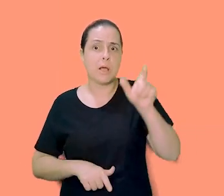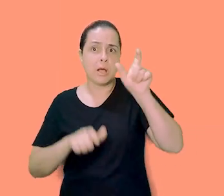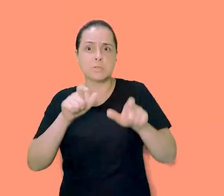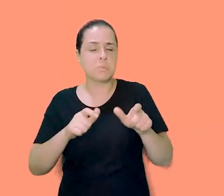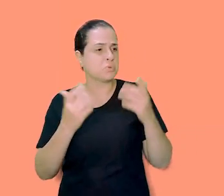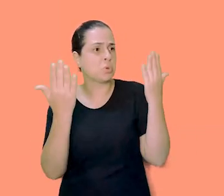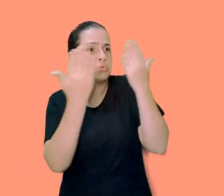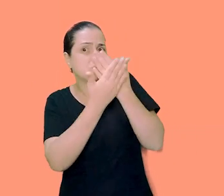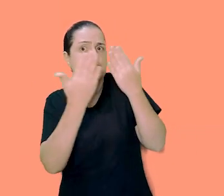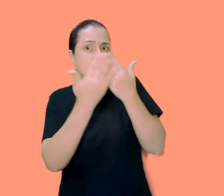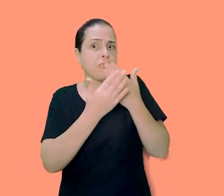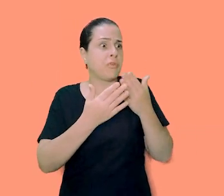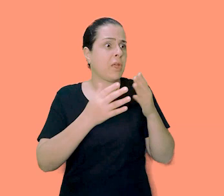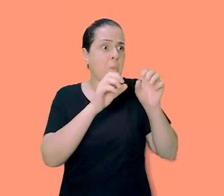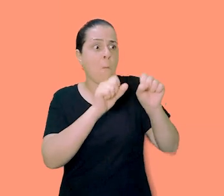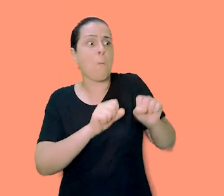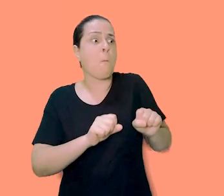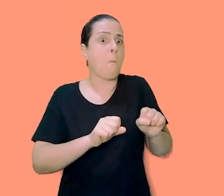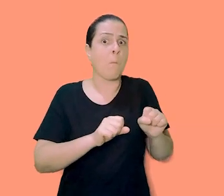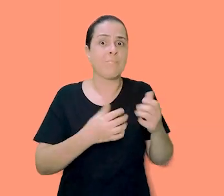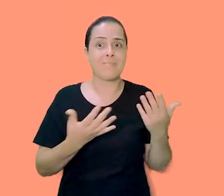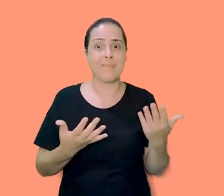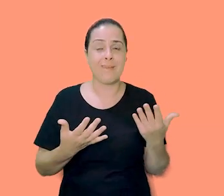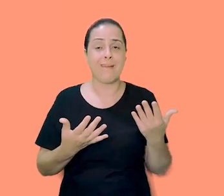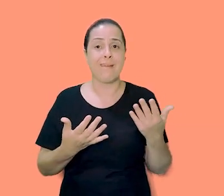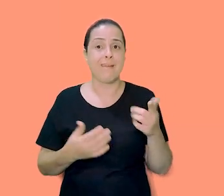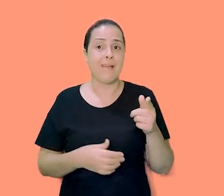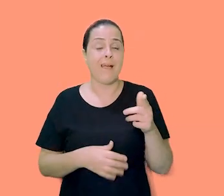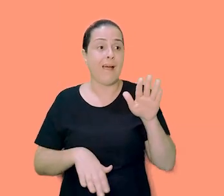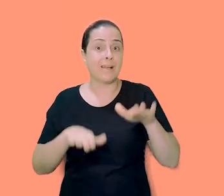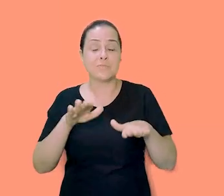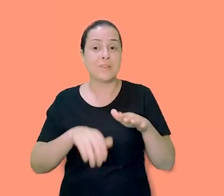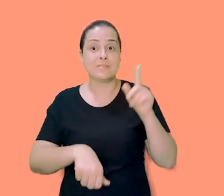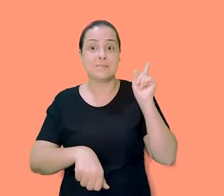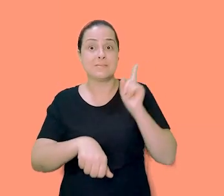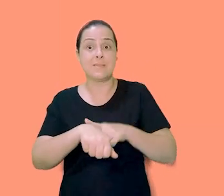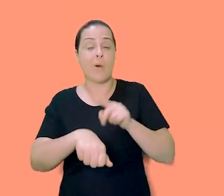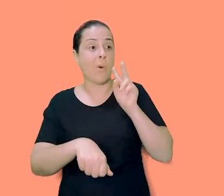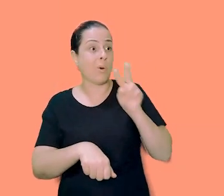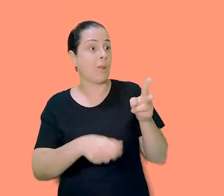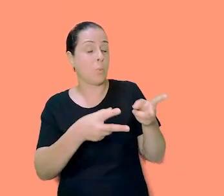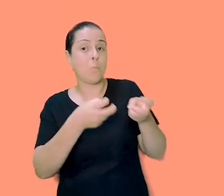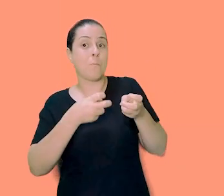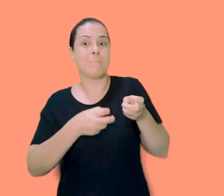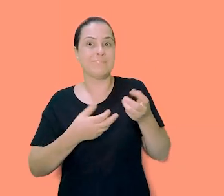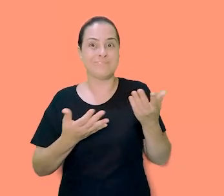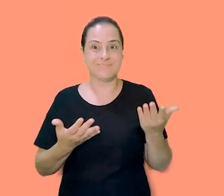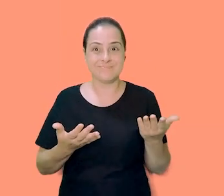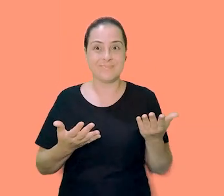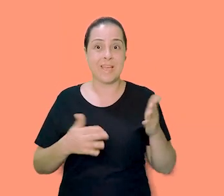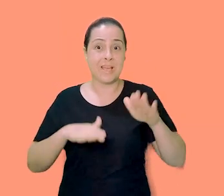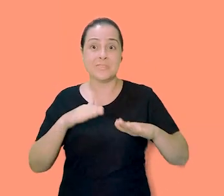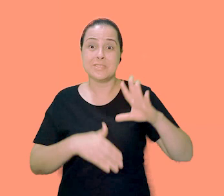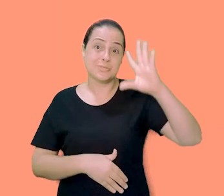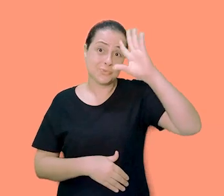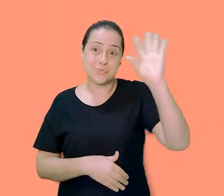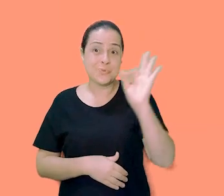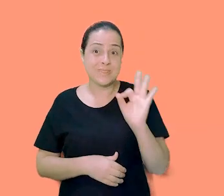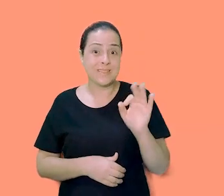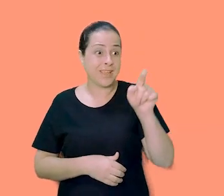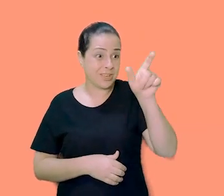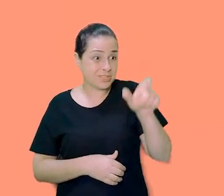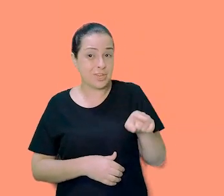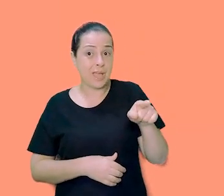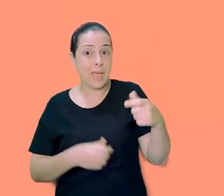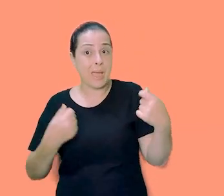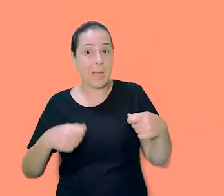invisível, vamos dizer assim, né? Então, as pessoas não conseguem logo de cara, né, entender que a pessoa